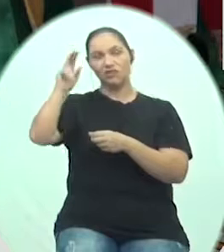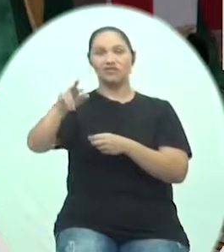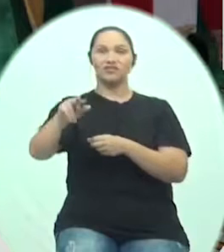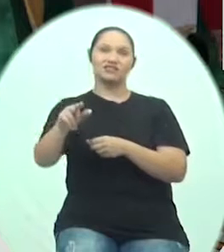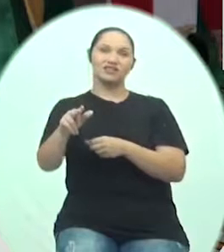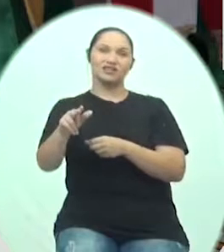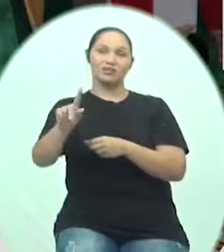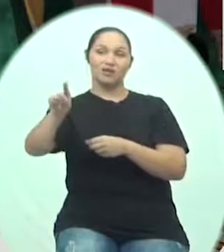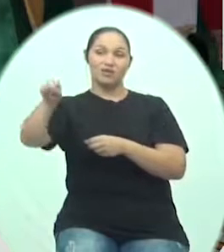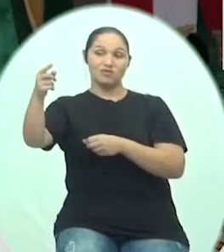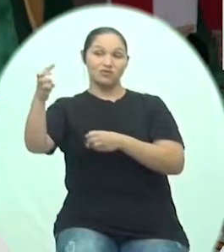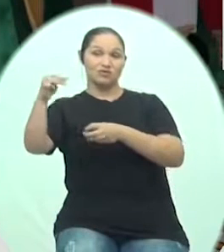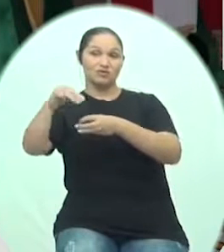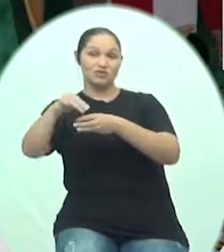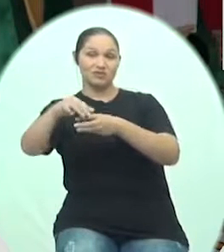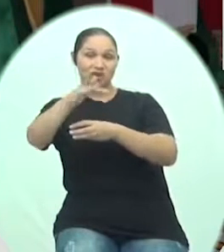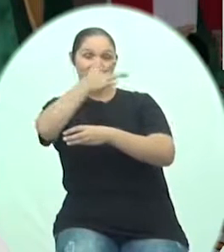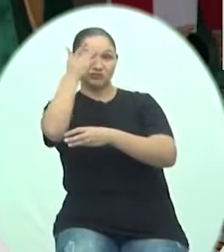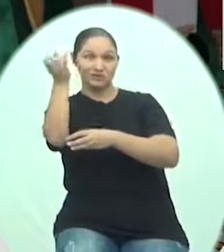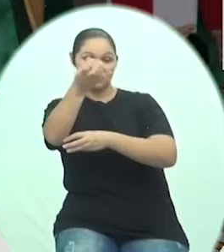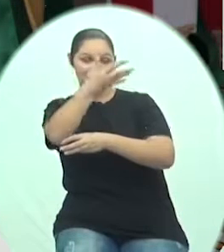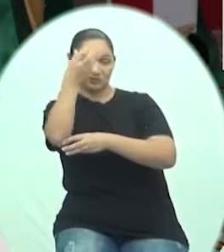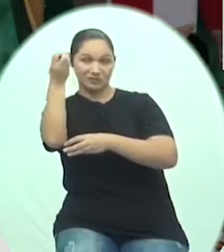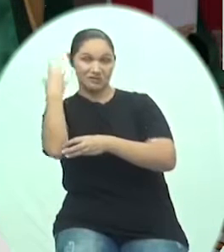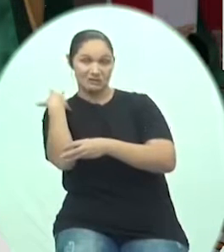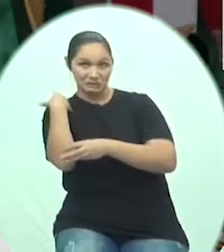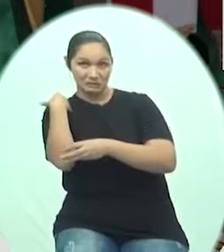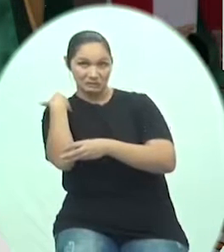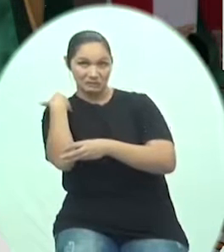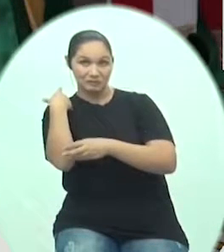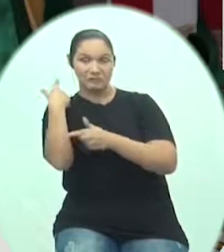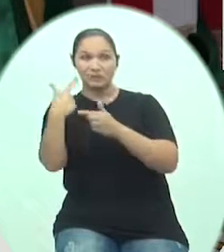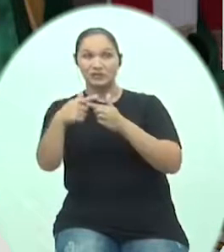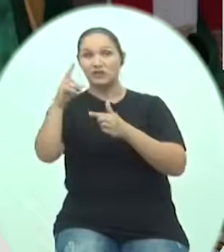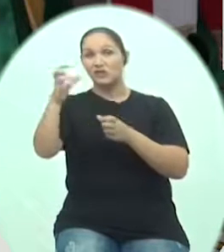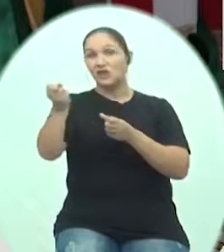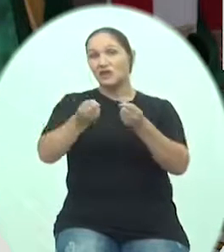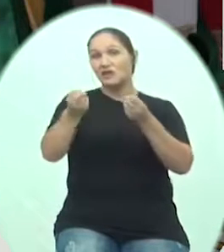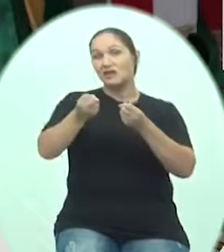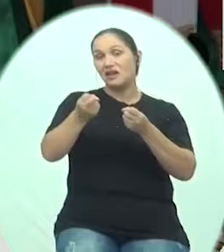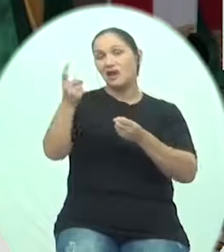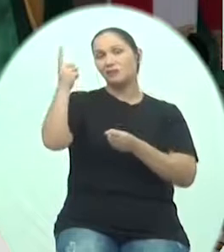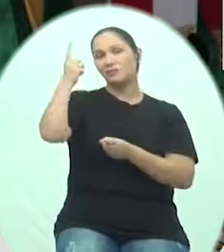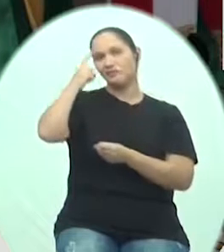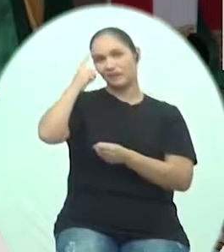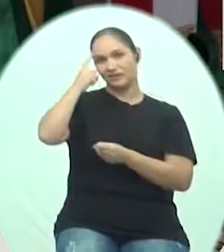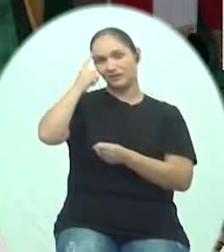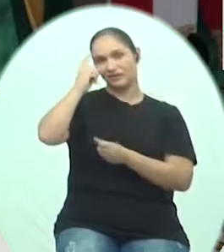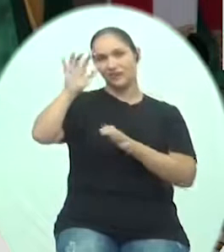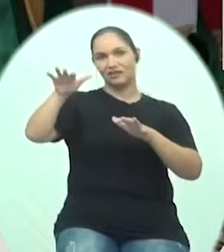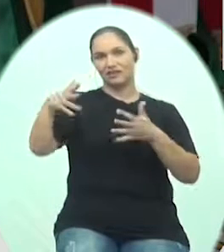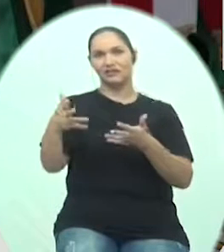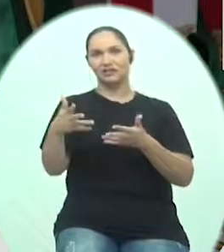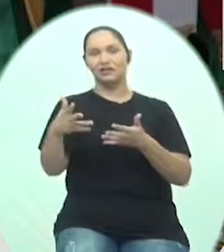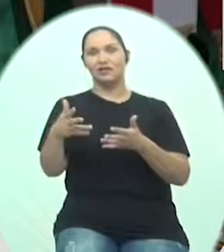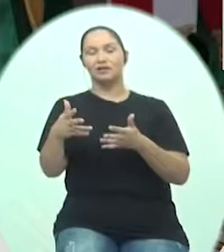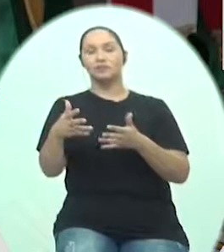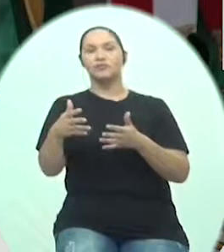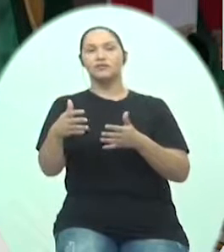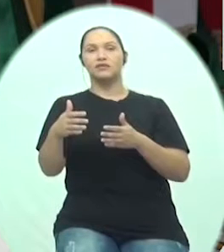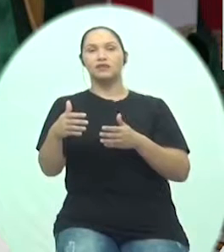esquecido em detrimento dos automóveis então é um movimento ciclovia combina com crisciuma